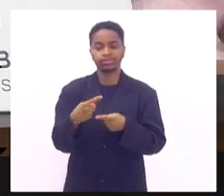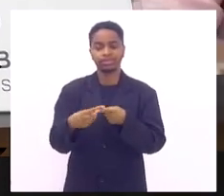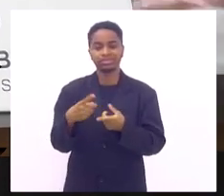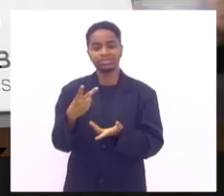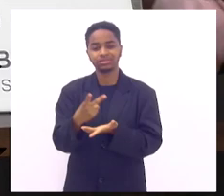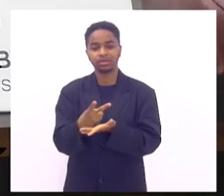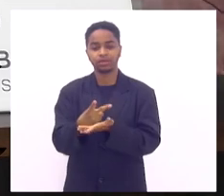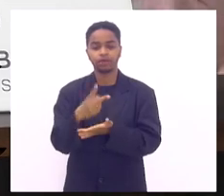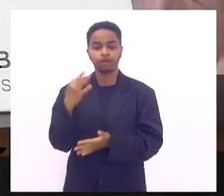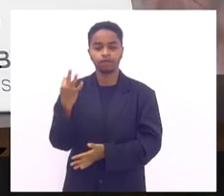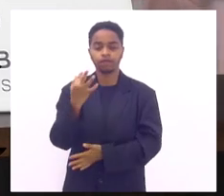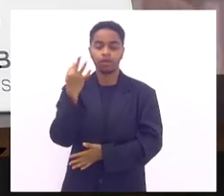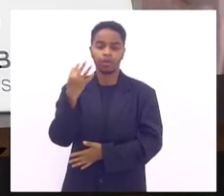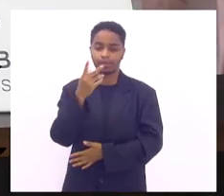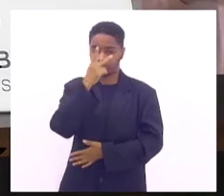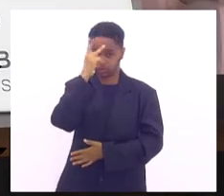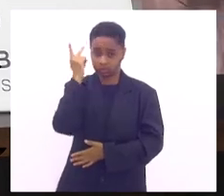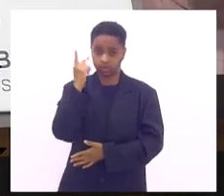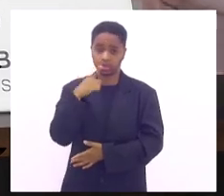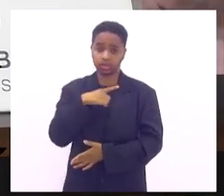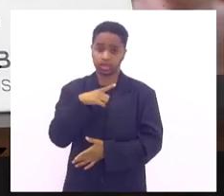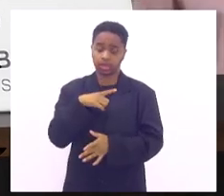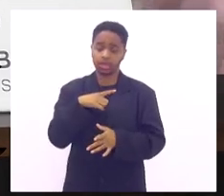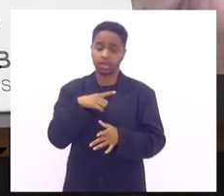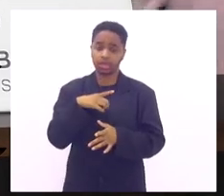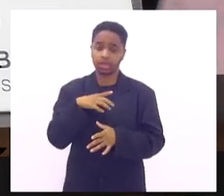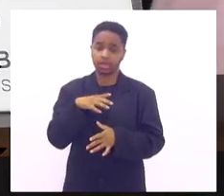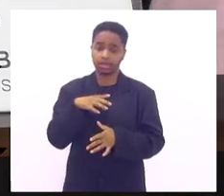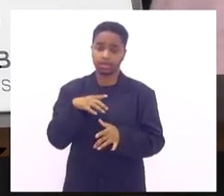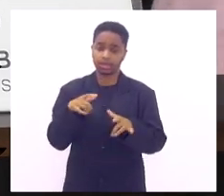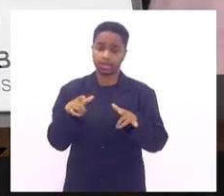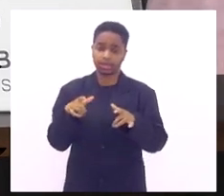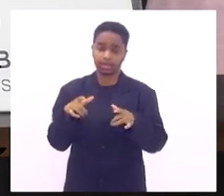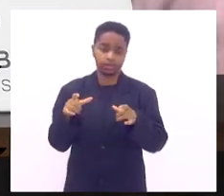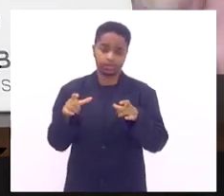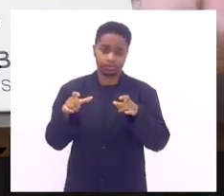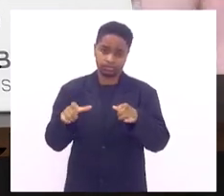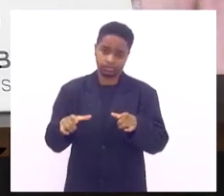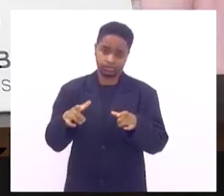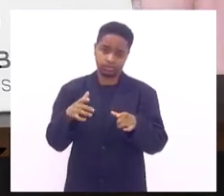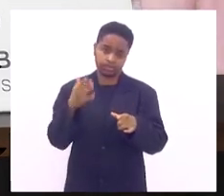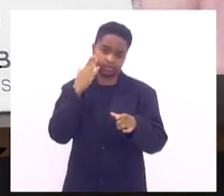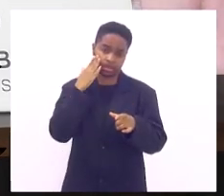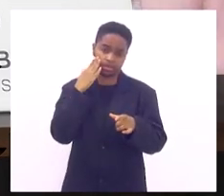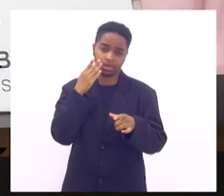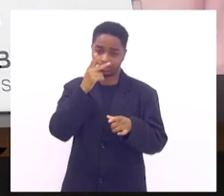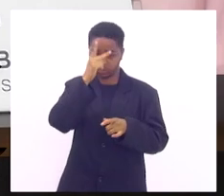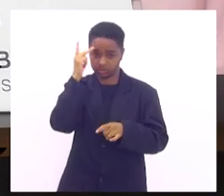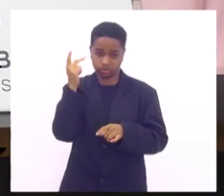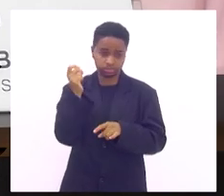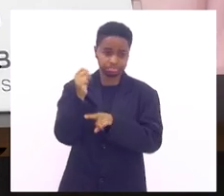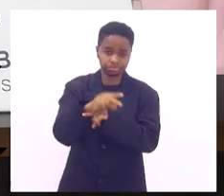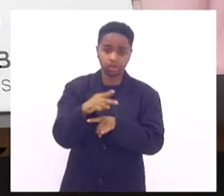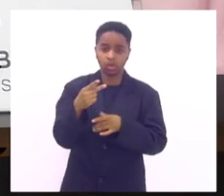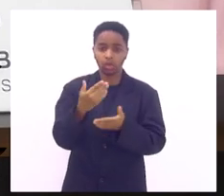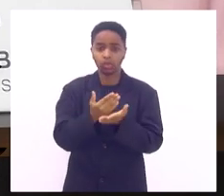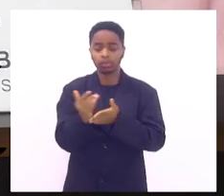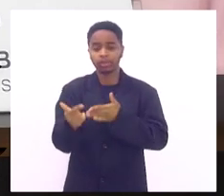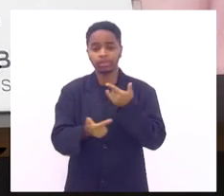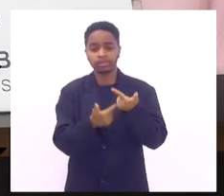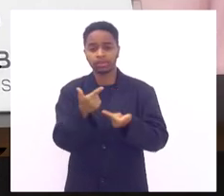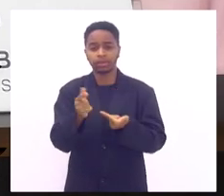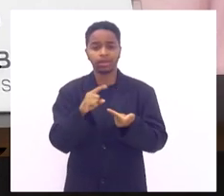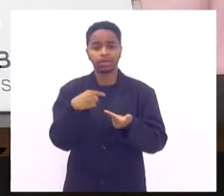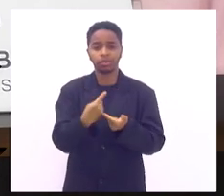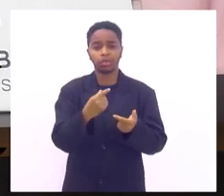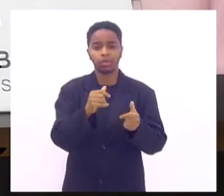tem escritório de contabilidade sabe que a pessoa chegava lá, começava a trabalhar com office boy, aí entrava no